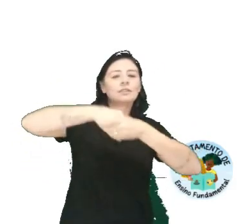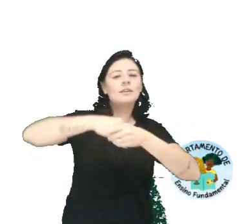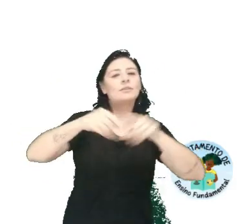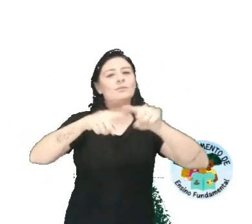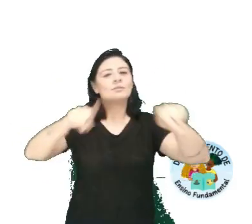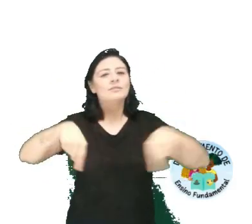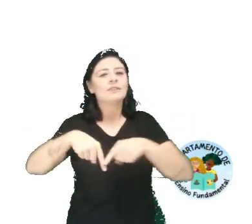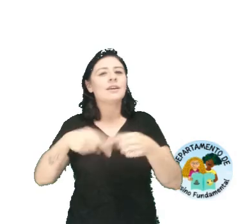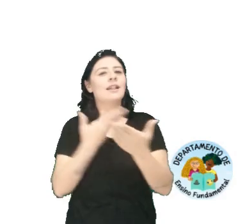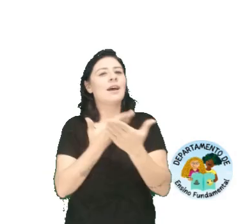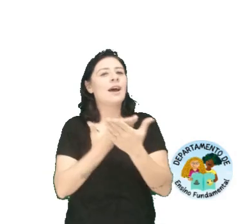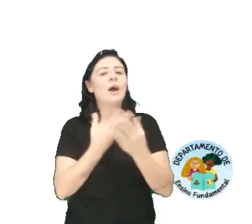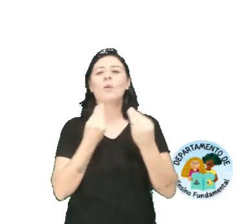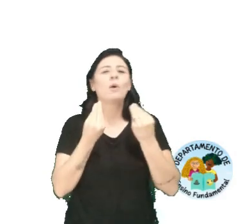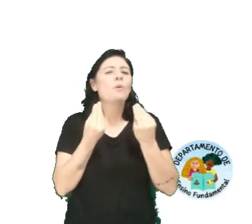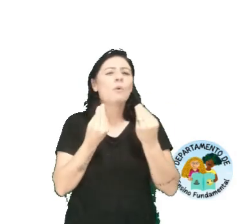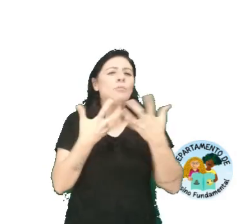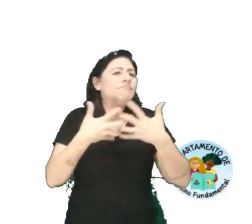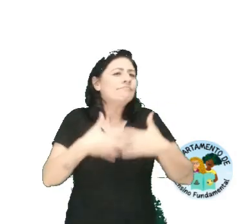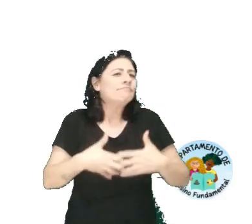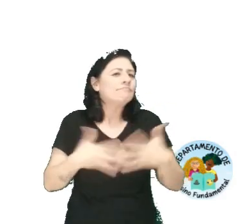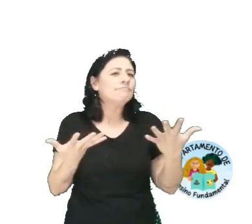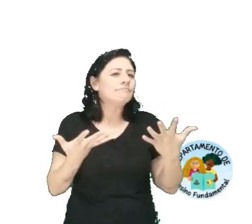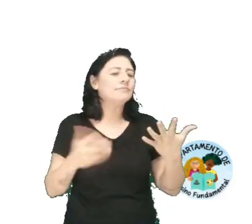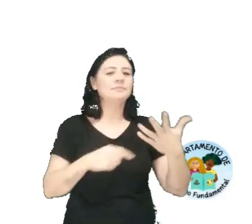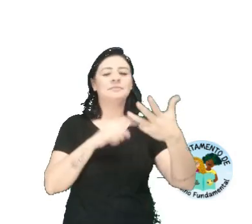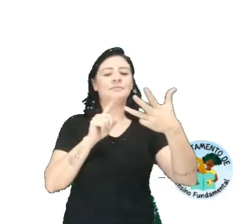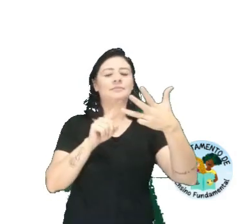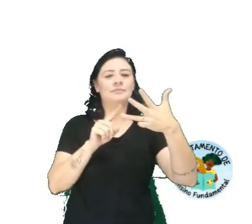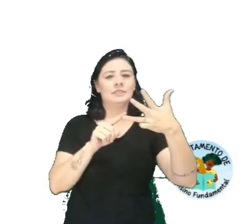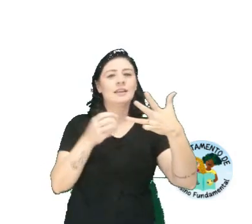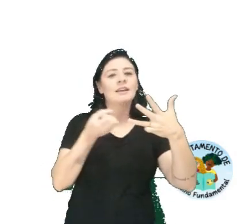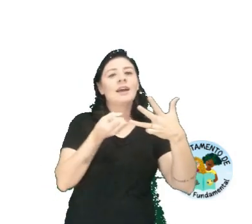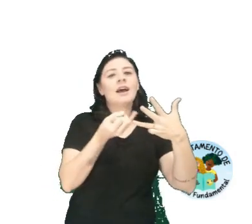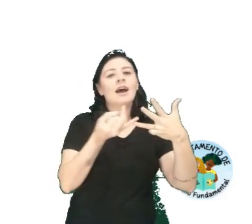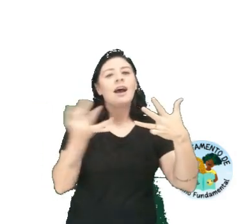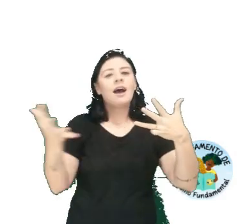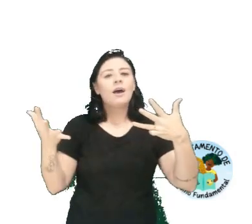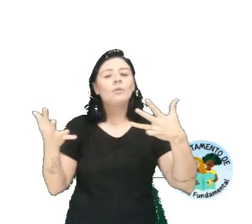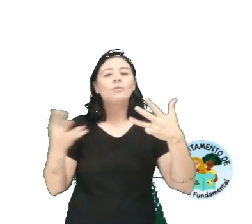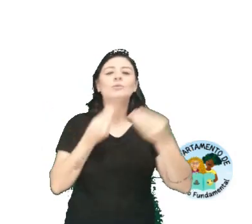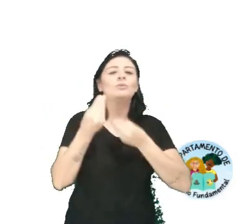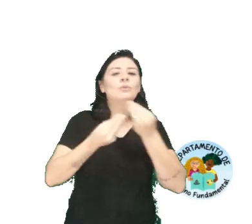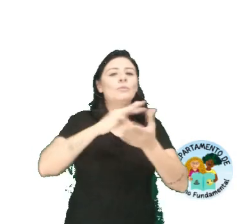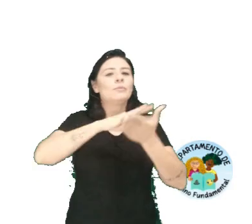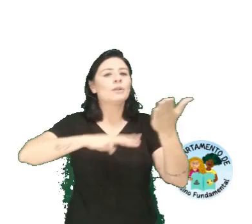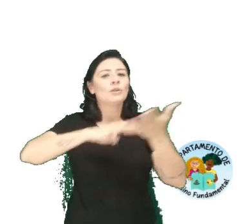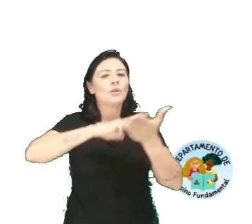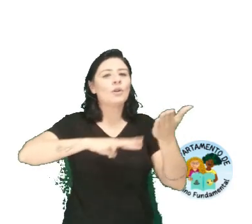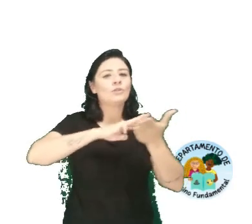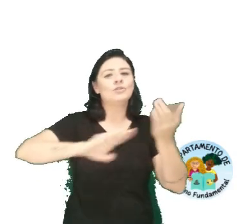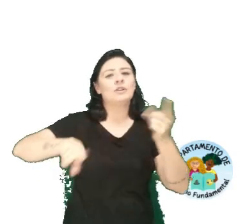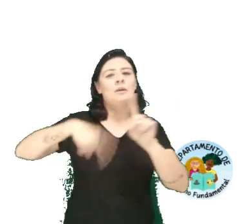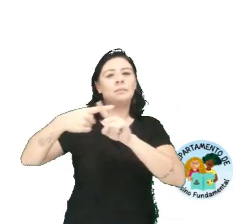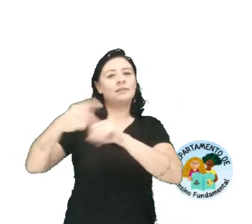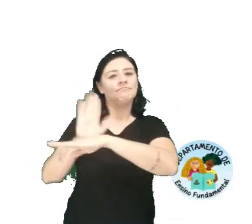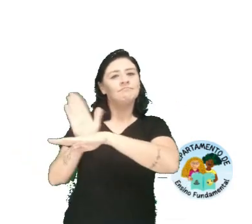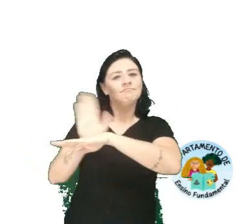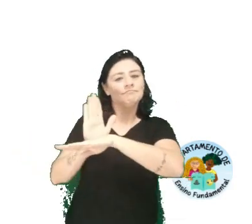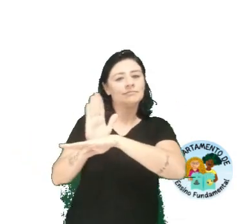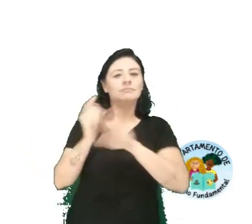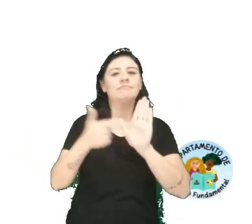acessar a TV em sala de aula. Vamos apresentar alguns encaminhamentos pedagógicos com o uso do vídeo, né? Então, nós vamos apresentar um plano